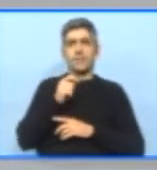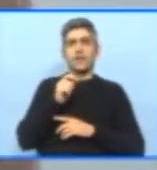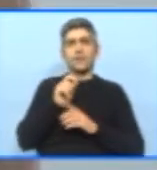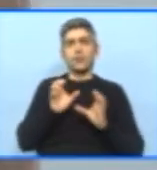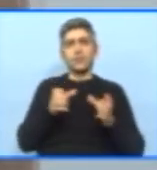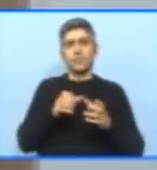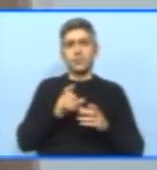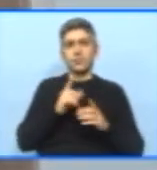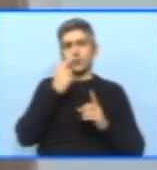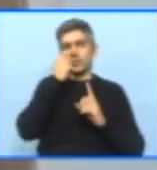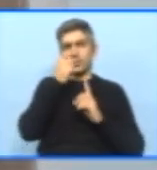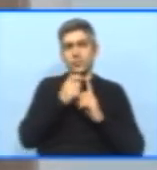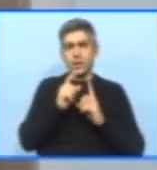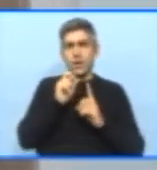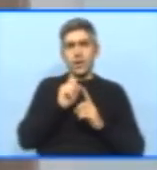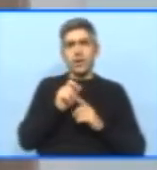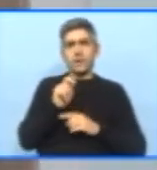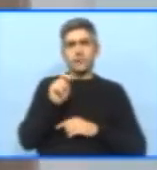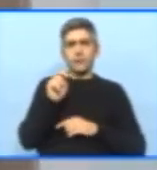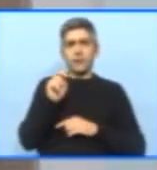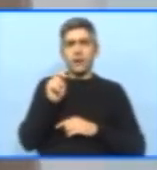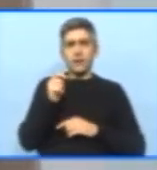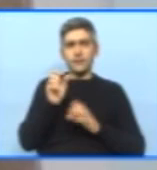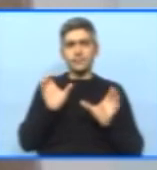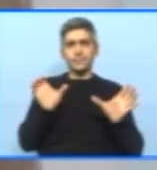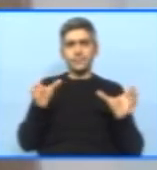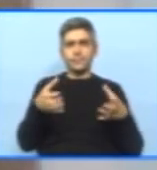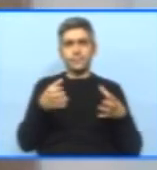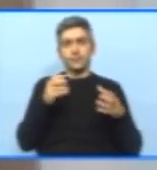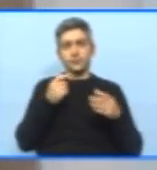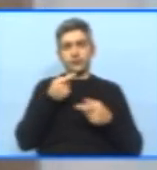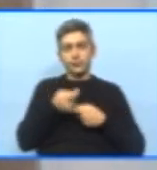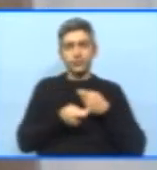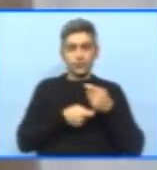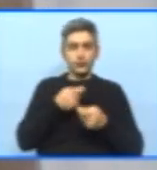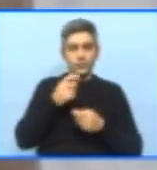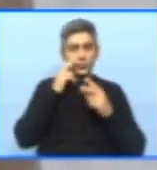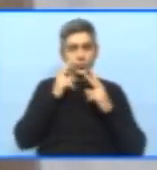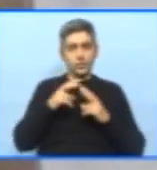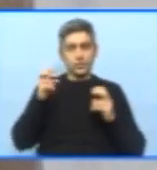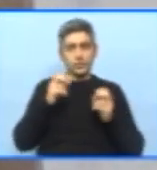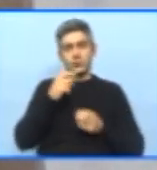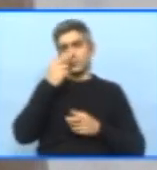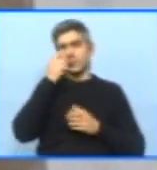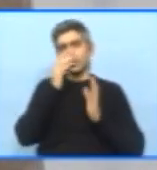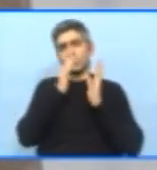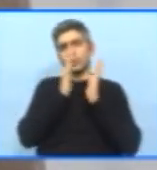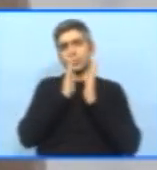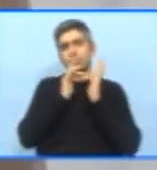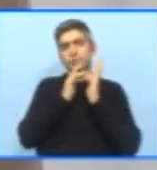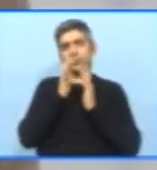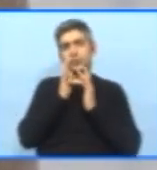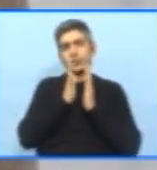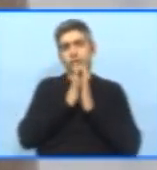apenas um sujeito, é uma comunidade que gradualmente descobre a presença de Jesus e depois, contra a